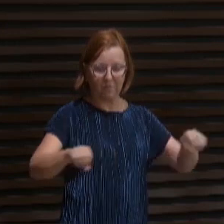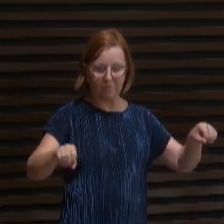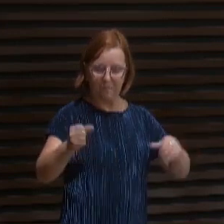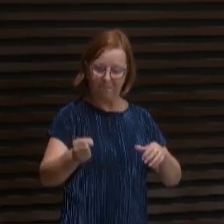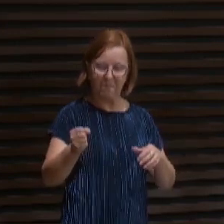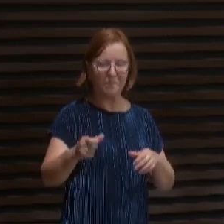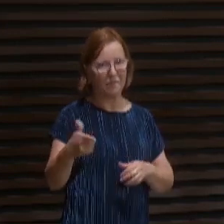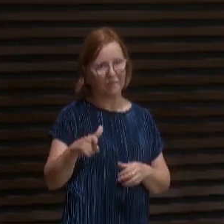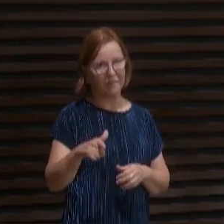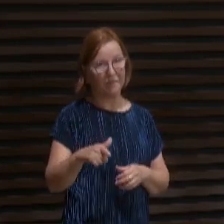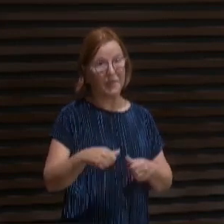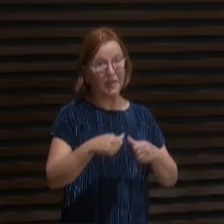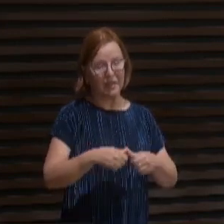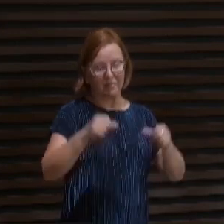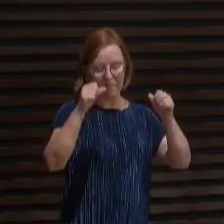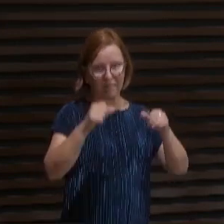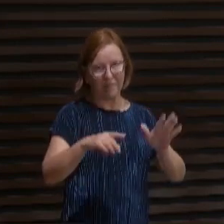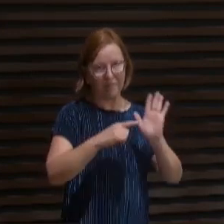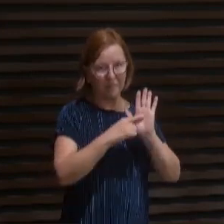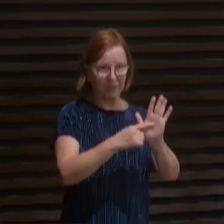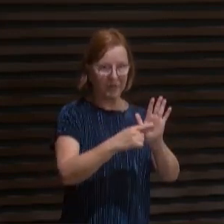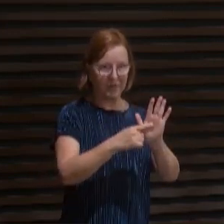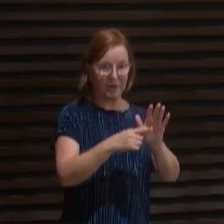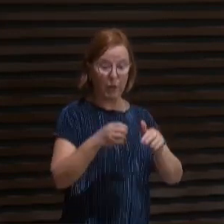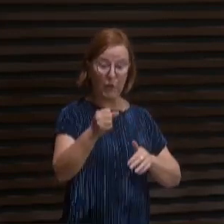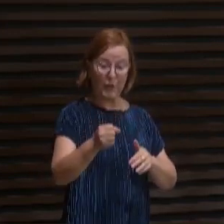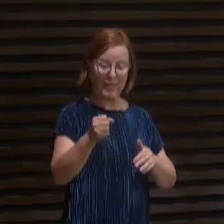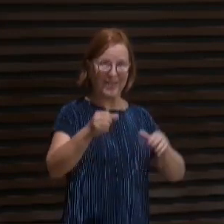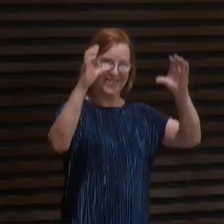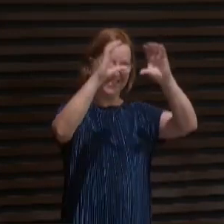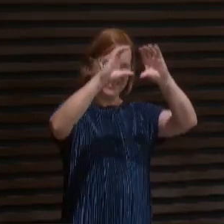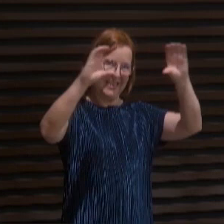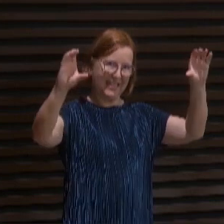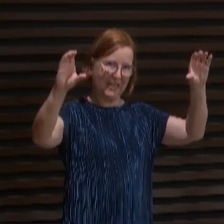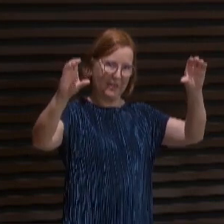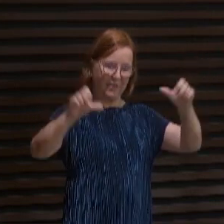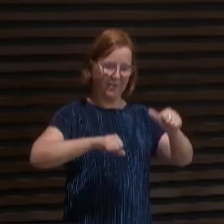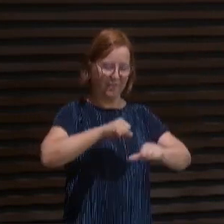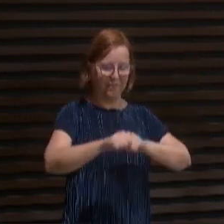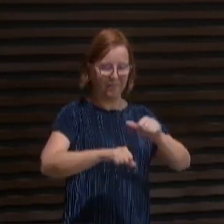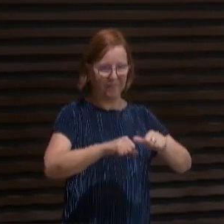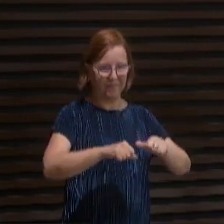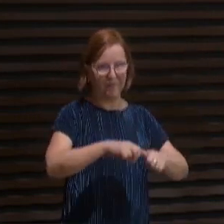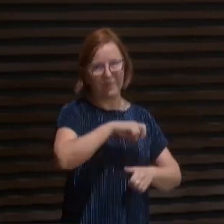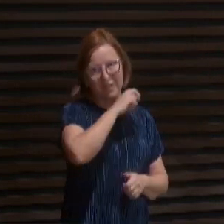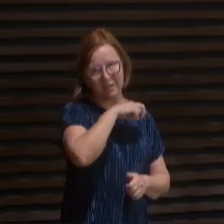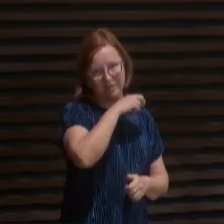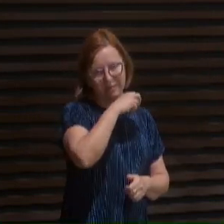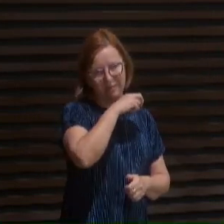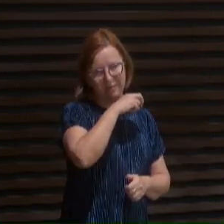Este é um sinal que mostra o cetro do céu se tornando em